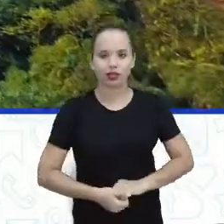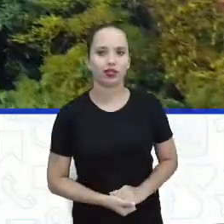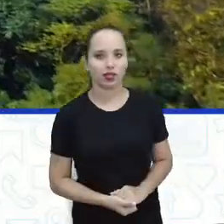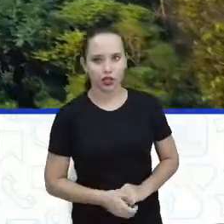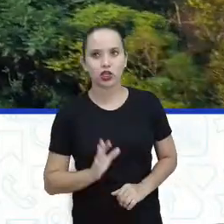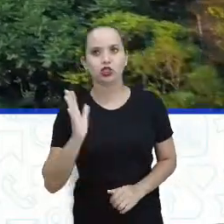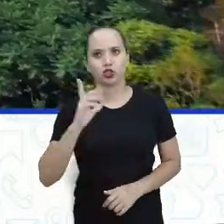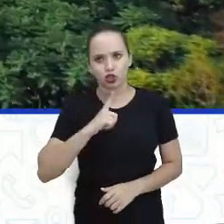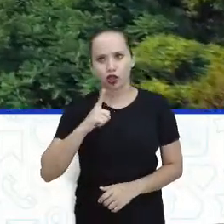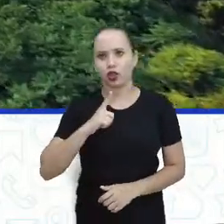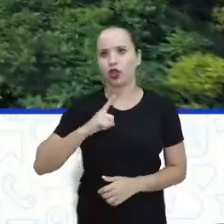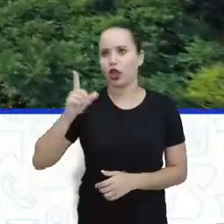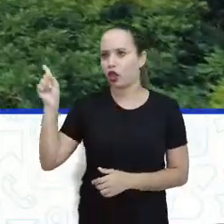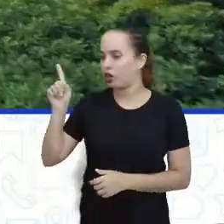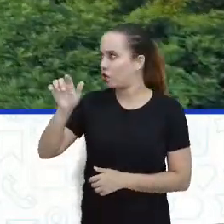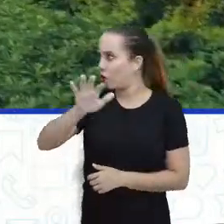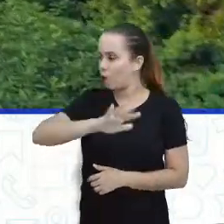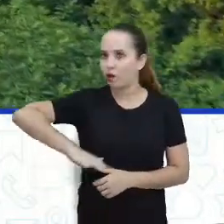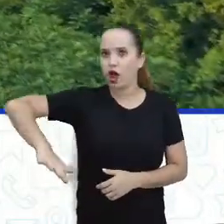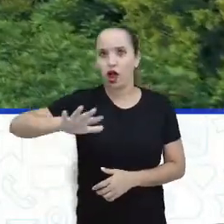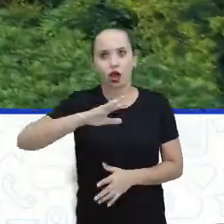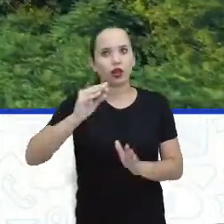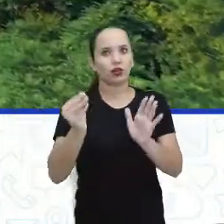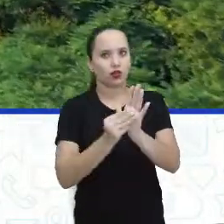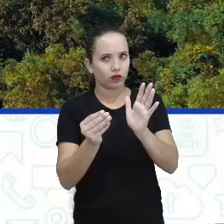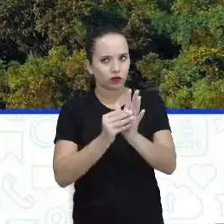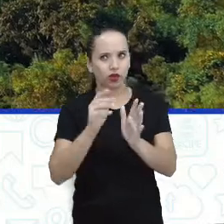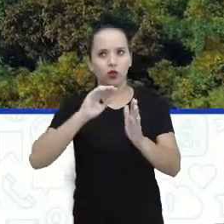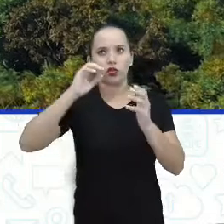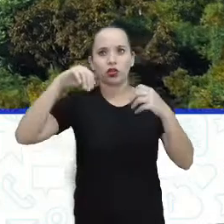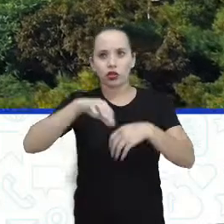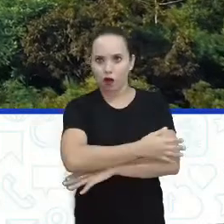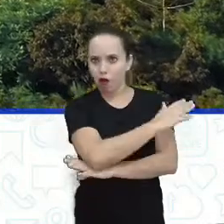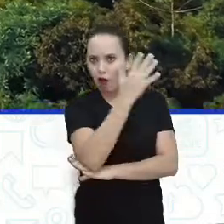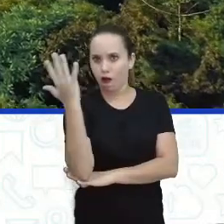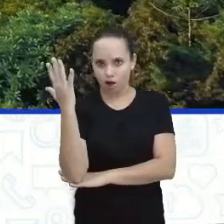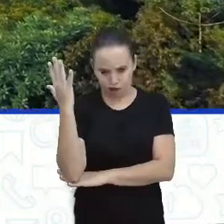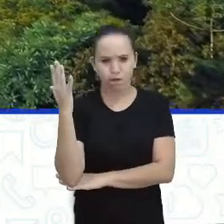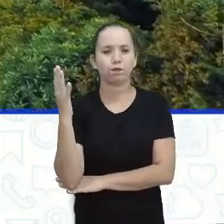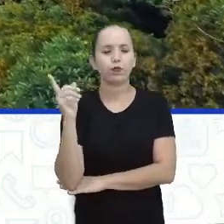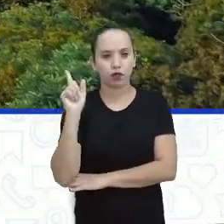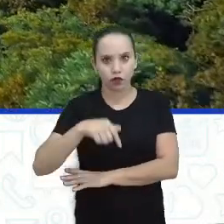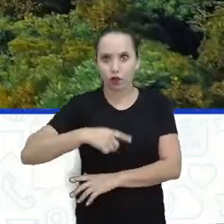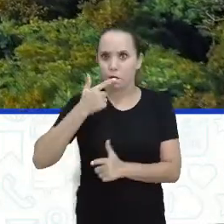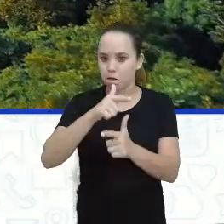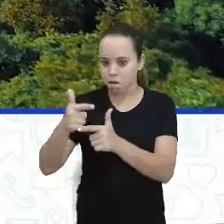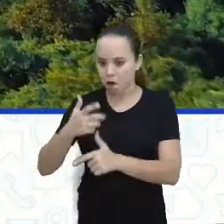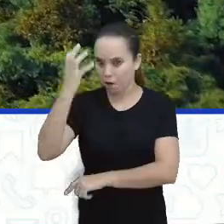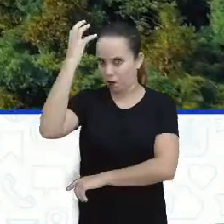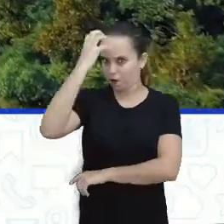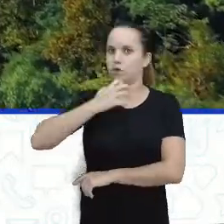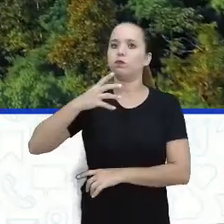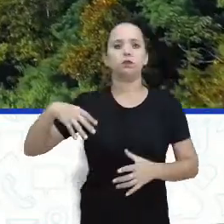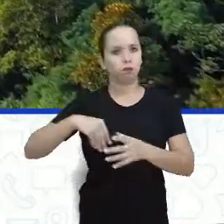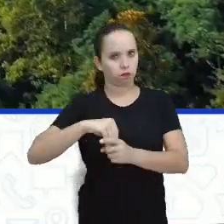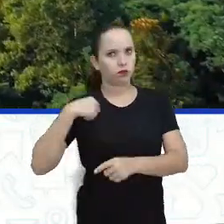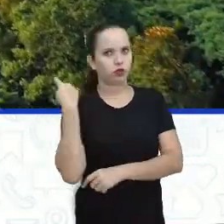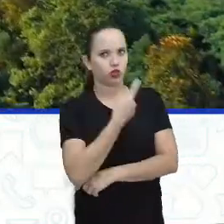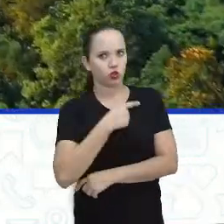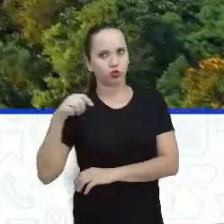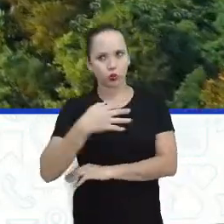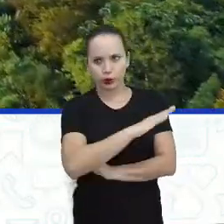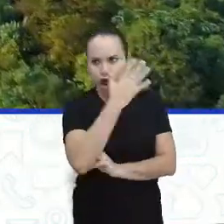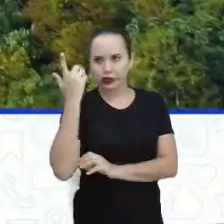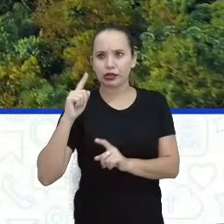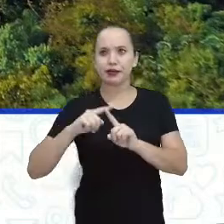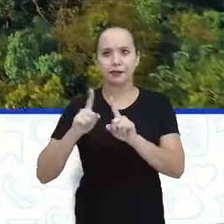parte desmatadinha, né, professora Cláudia? Que isso é um problema seríssimo, né, nas nossas florestas, não só na floresta amazônica, no